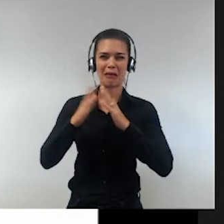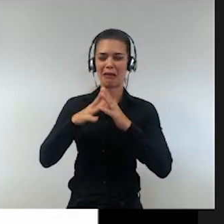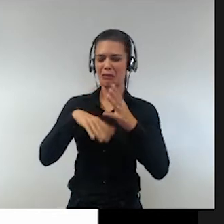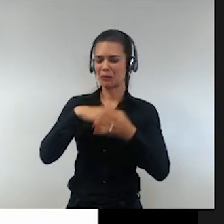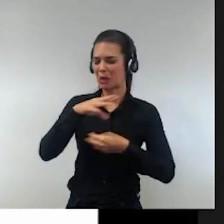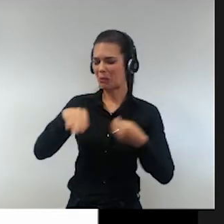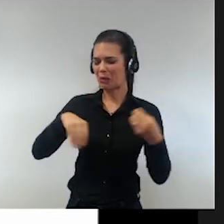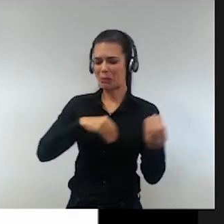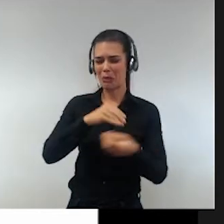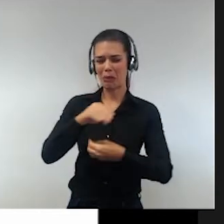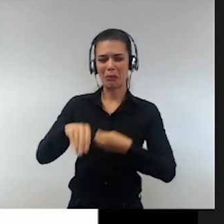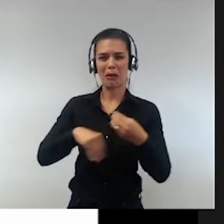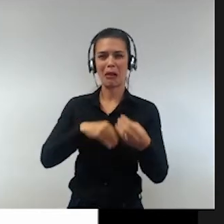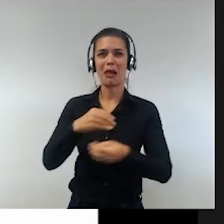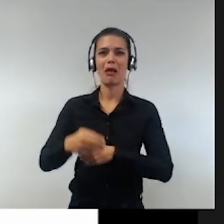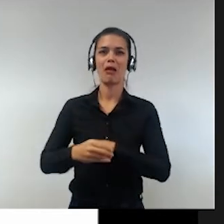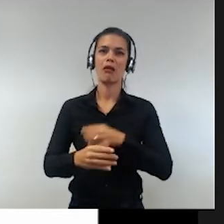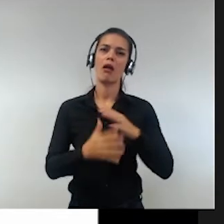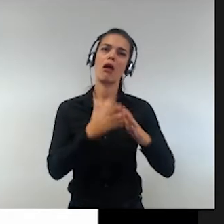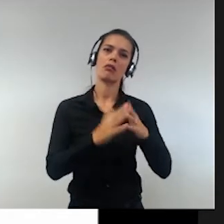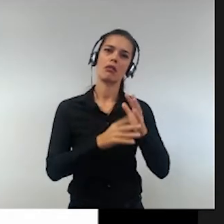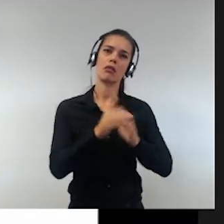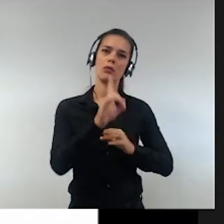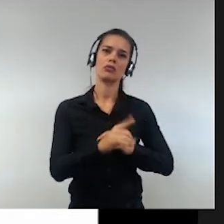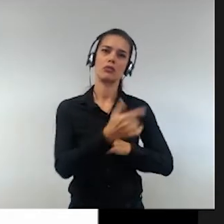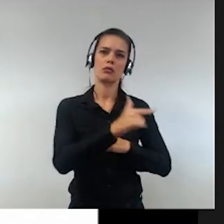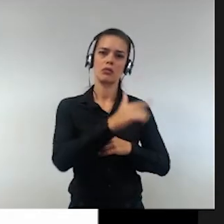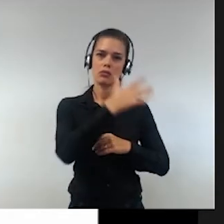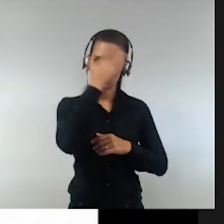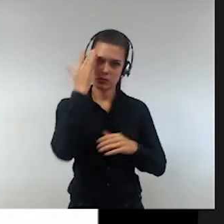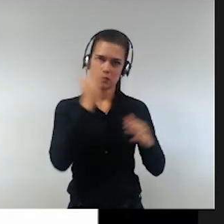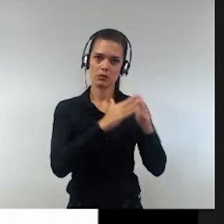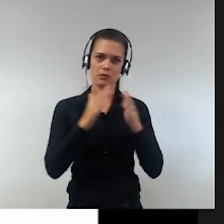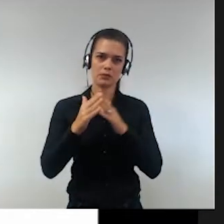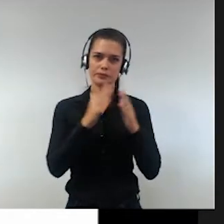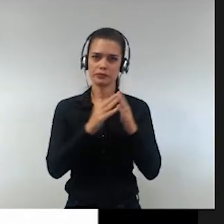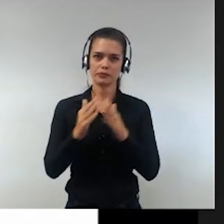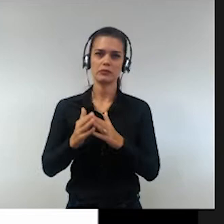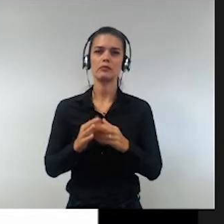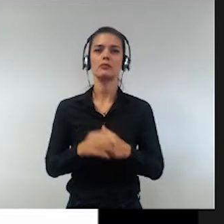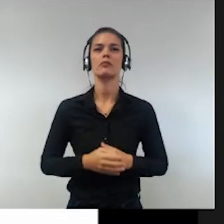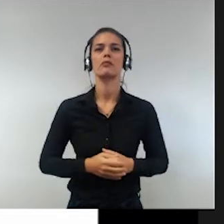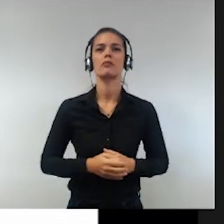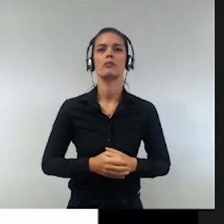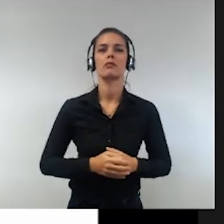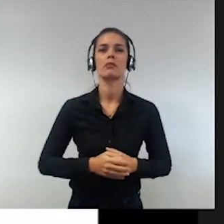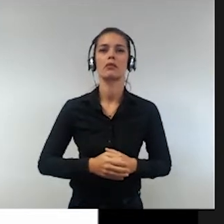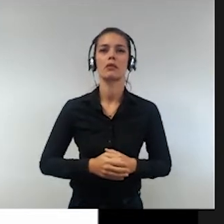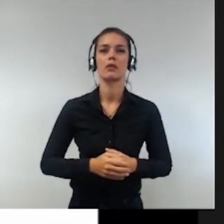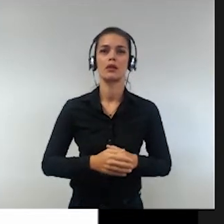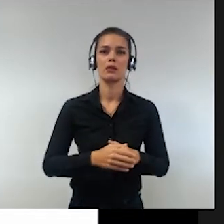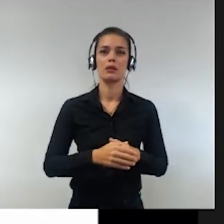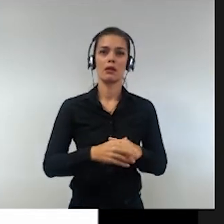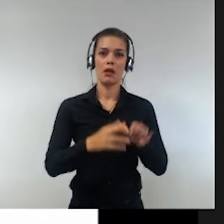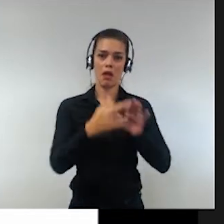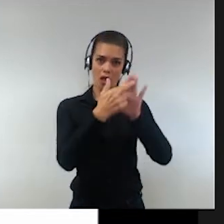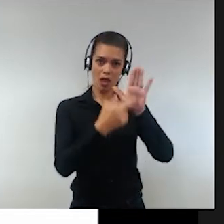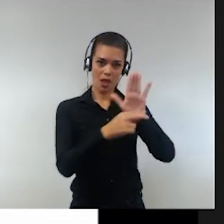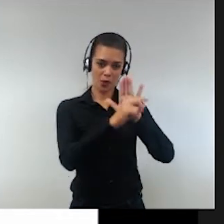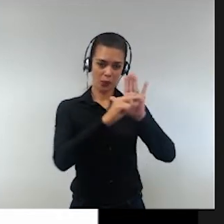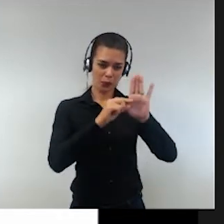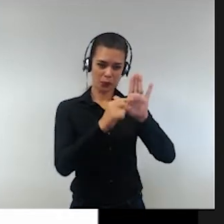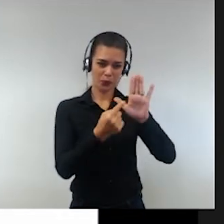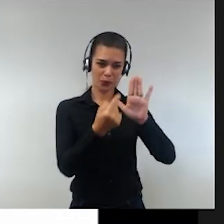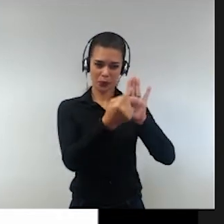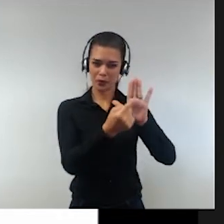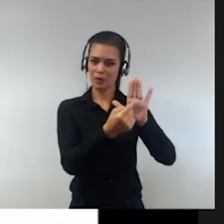quando começa o do próximo. Né? Adiante. É nula, sem efeito, qualquer cláusula da convenção que proíba a existência em